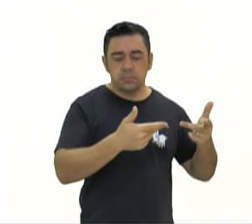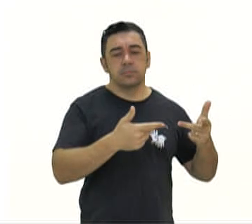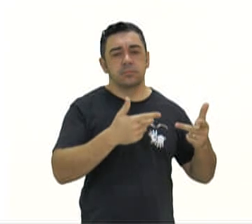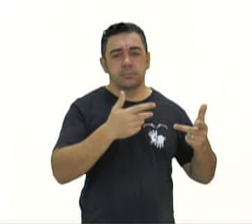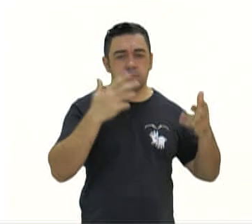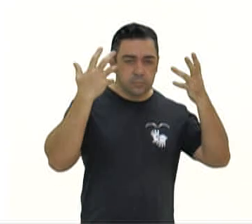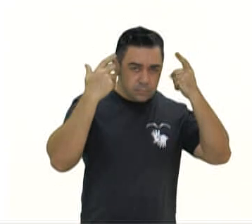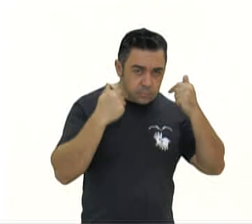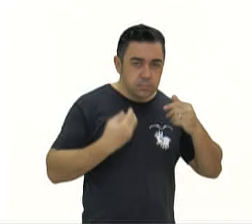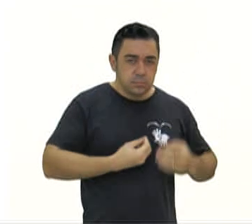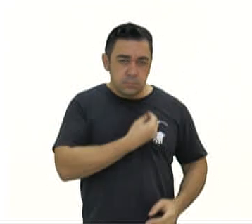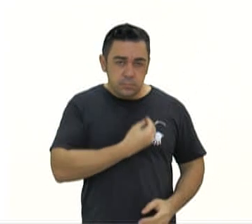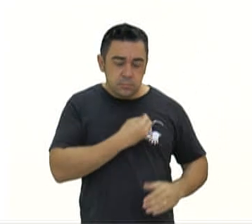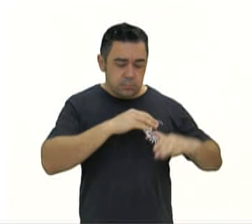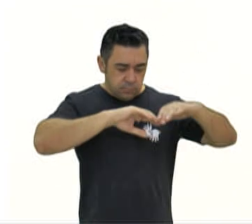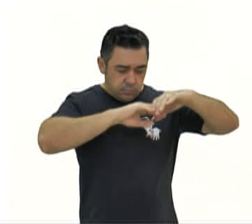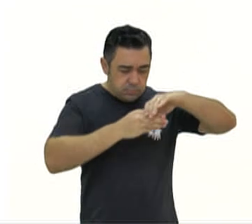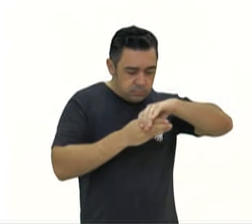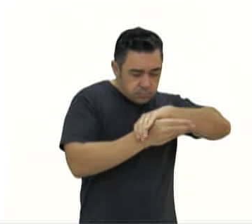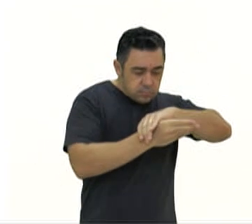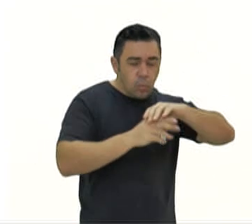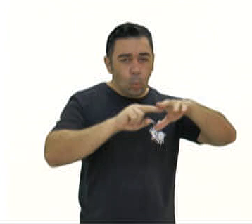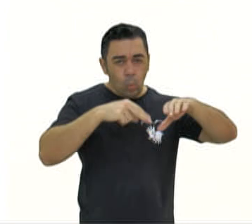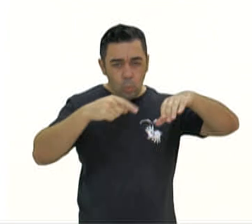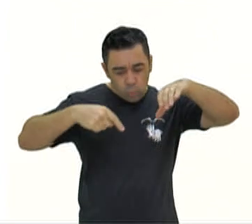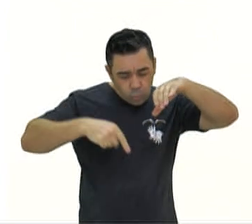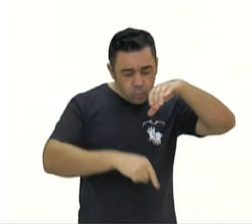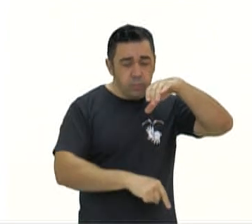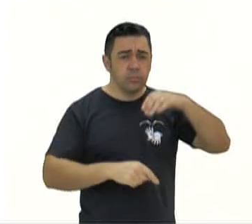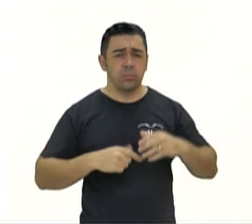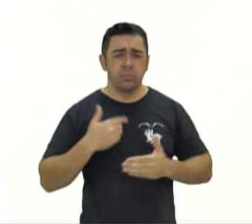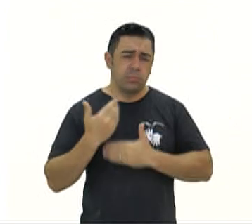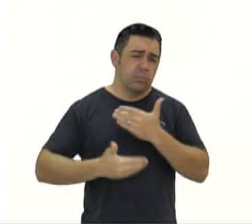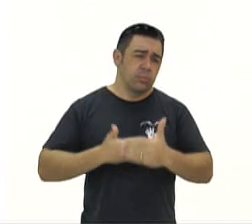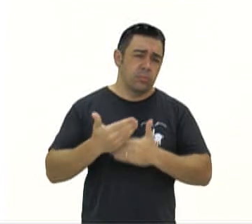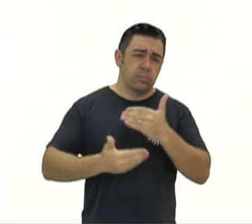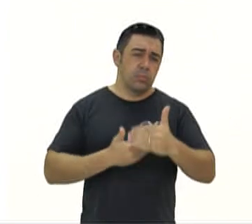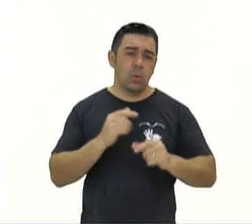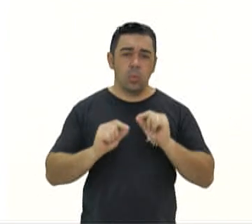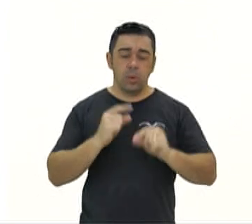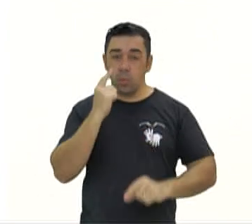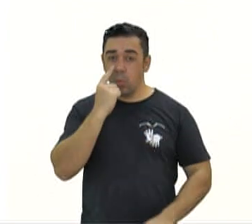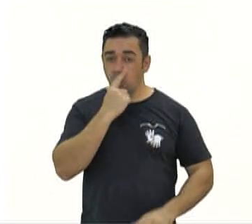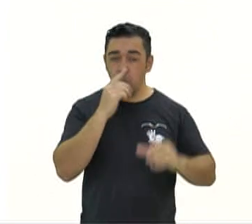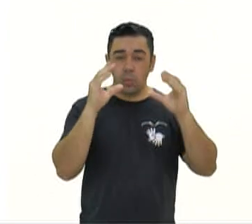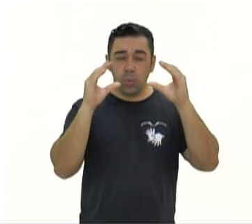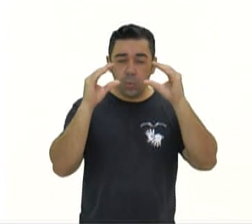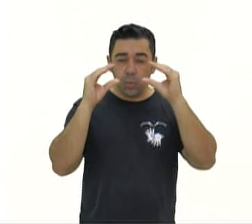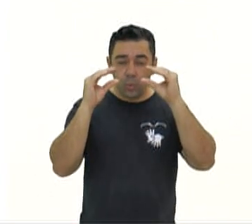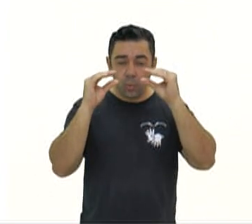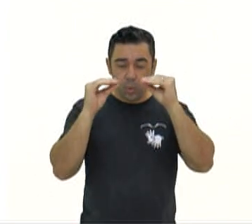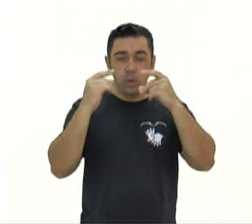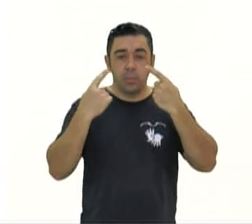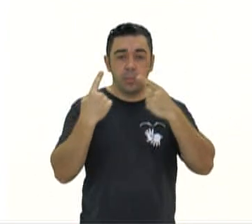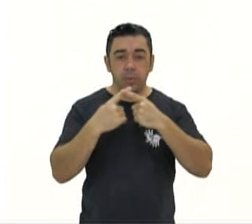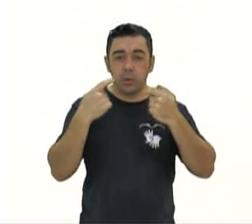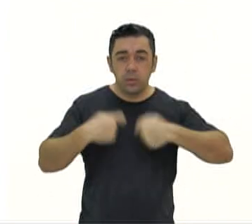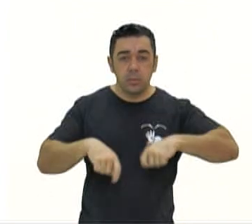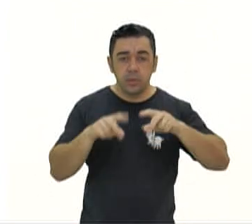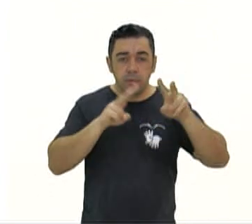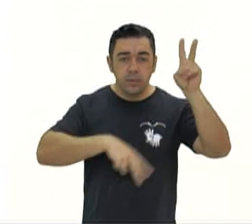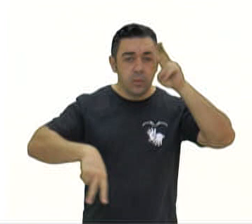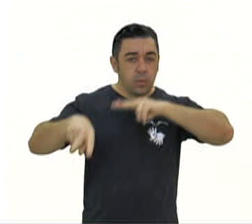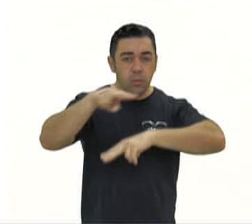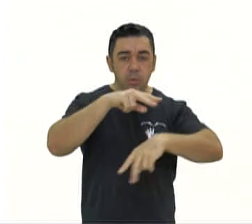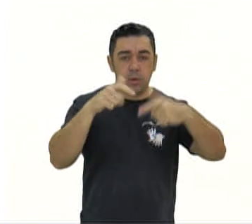ambientes como cavernas ou no subsolo, com o passar do tempo, foram perdendo ou reduzindo seus olhos, por não terem mais a necessidade de enxergar